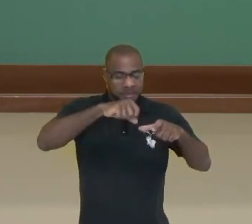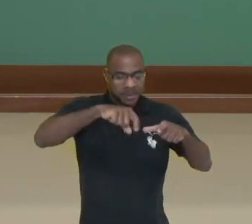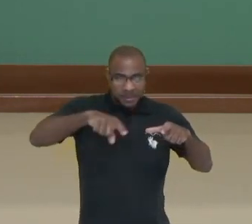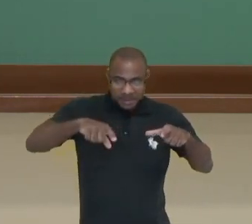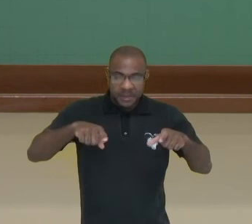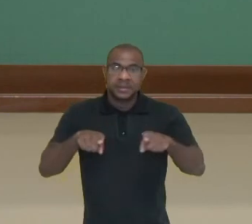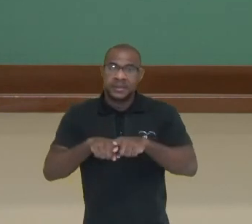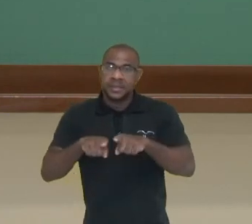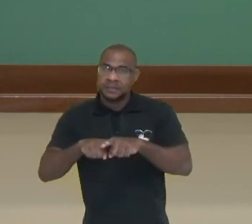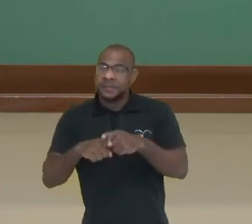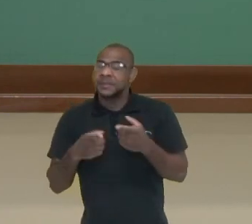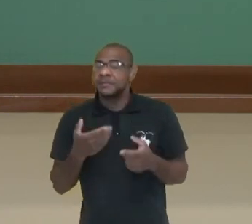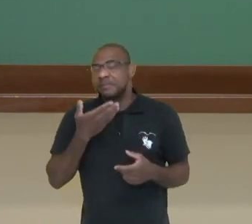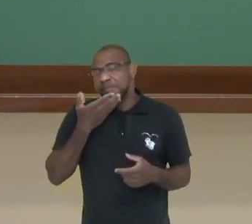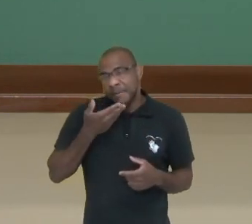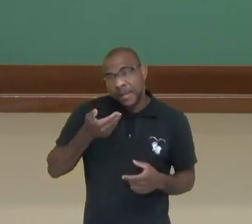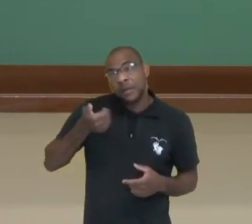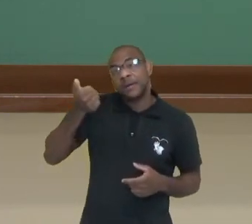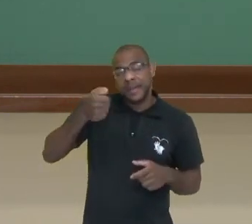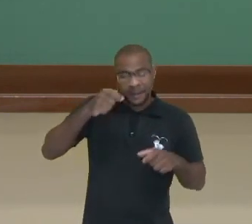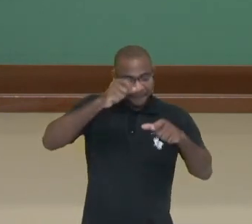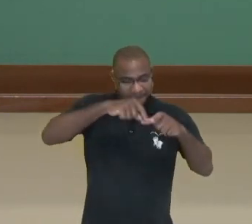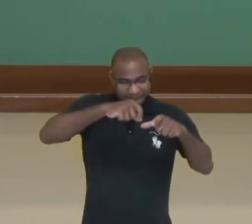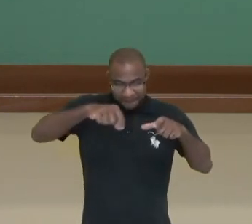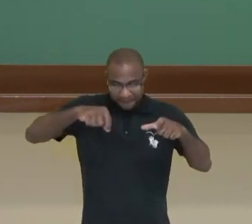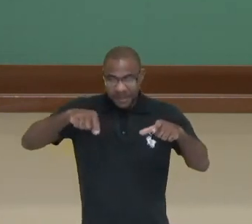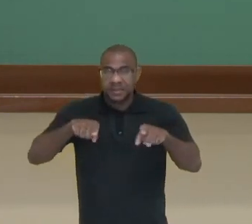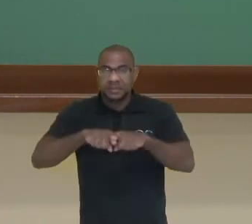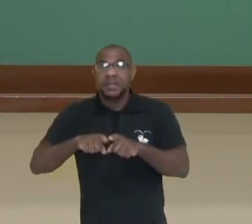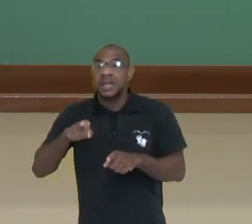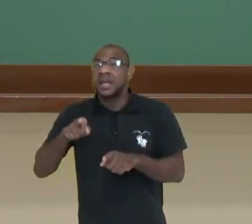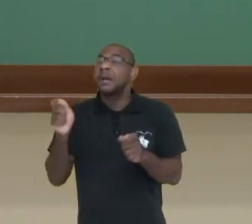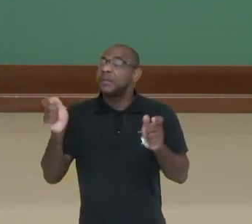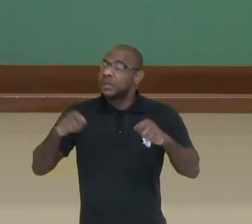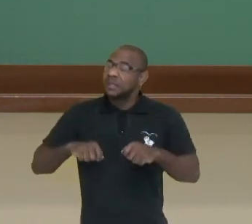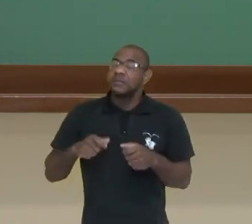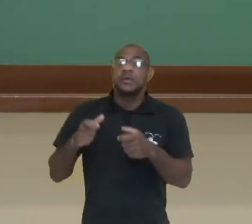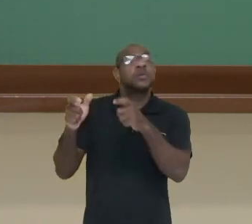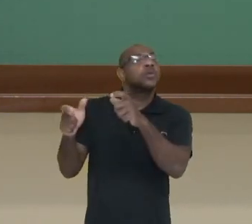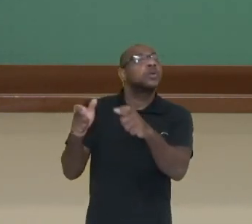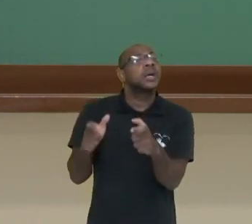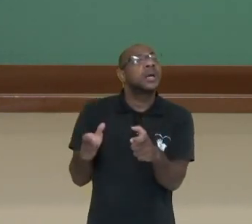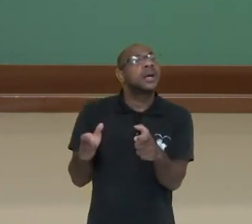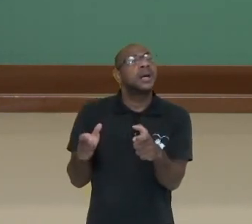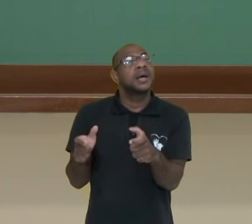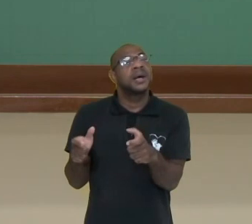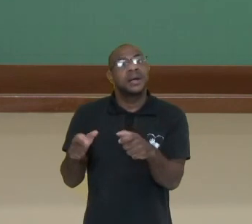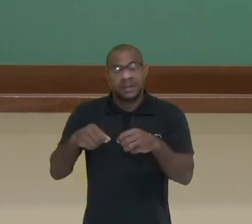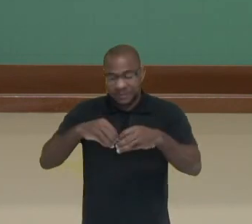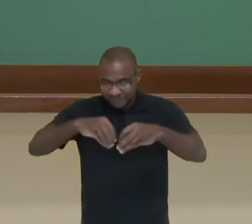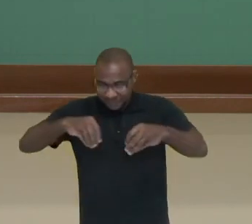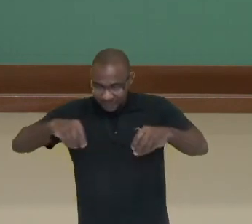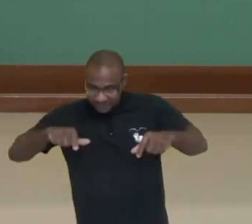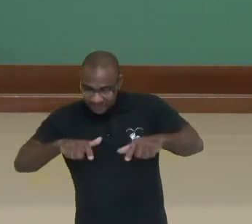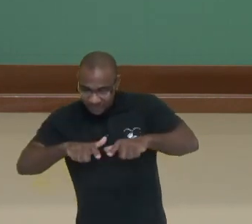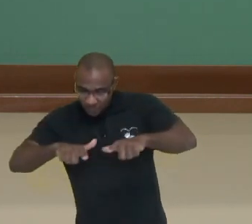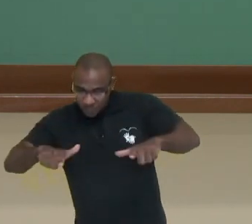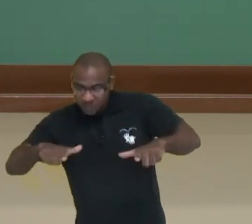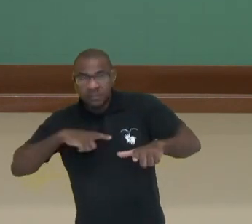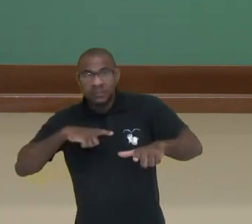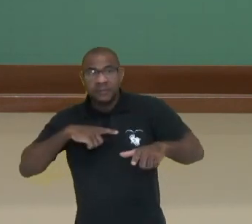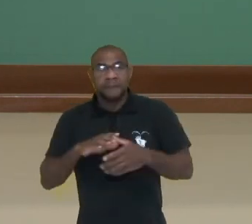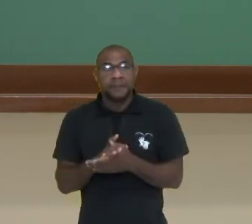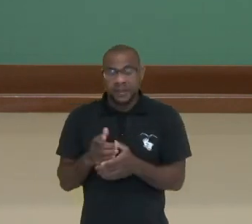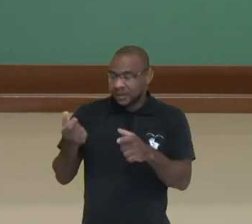de transgenia, onde por ali é possível você plantar em áreas onde não nasceria nada, né? Então aquela